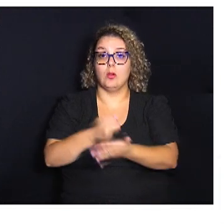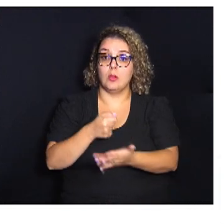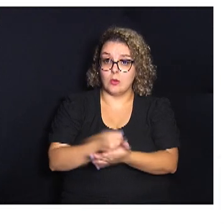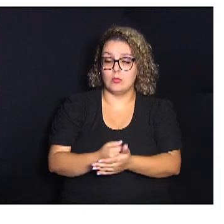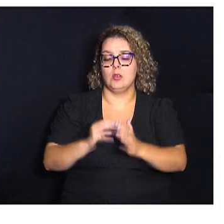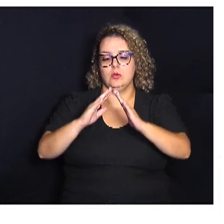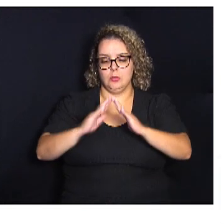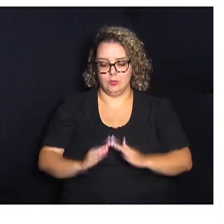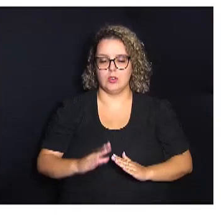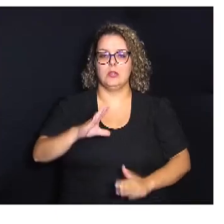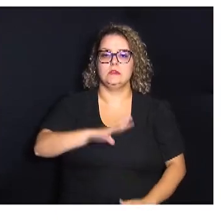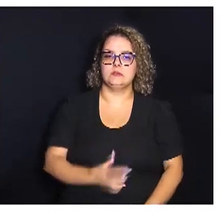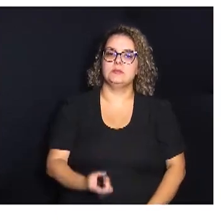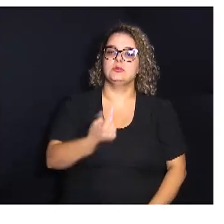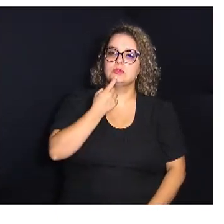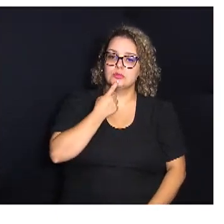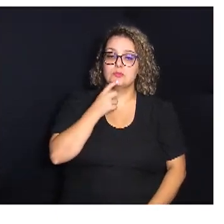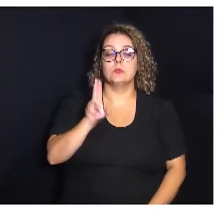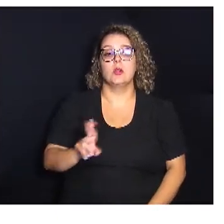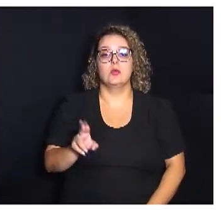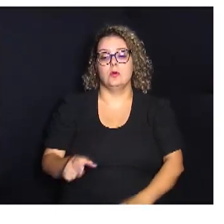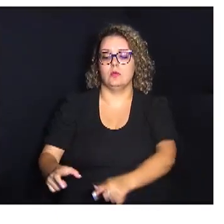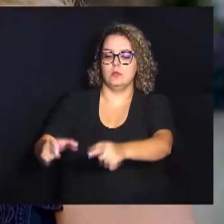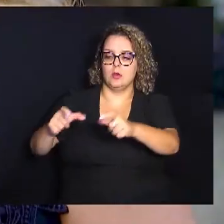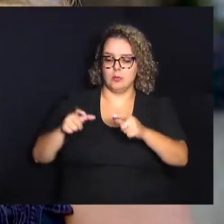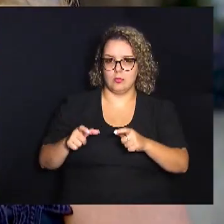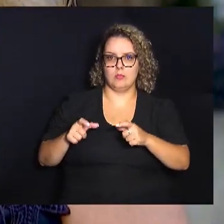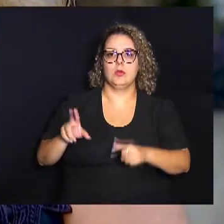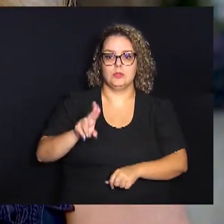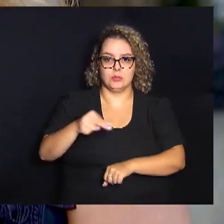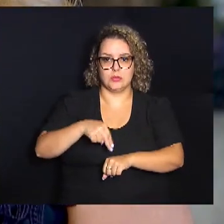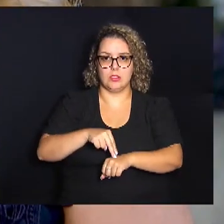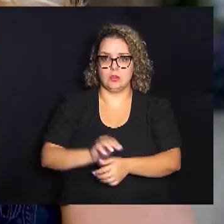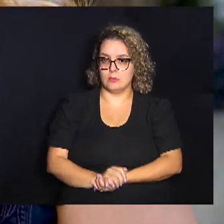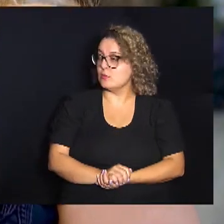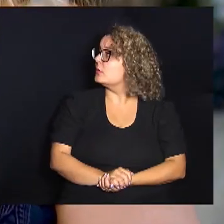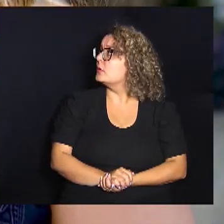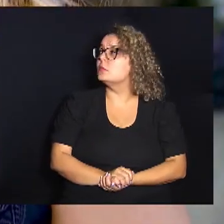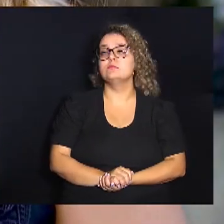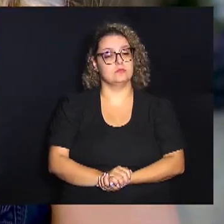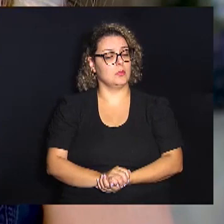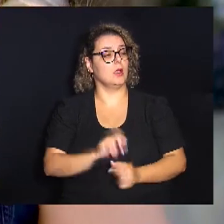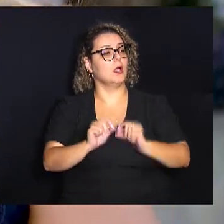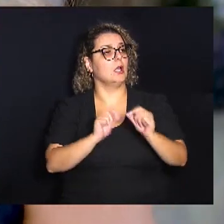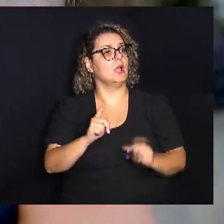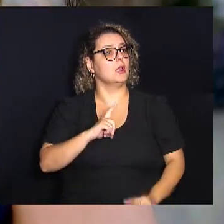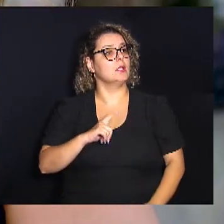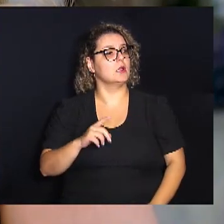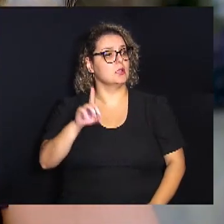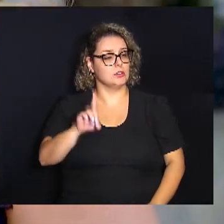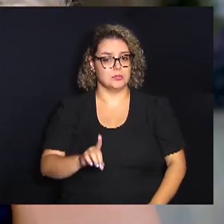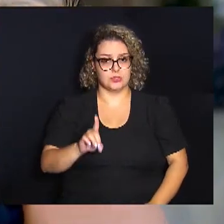na cidade de Campinas, porém o uso da credencial é de uso nacional. Bom, quem tem direito? Quem tem direito a idosos a partir